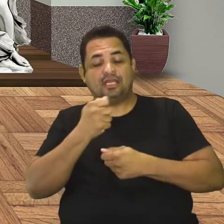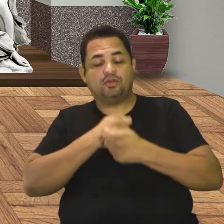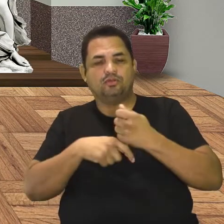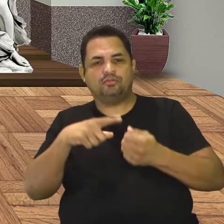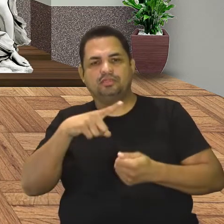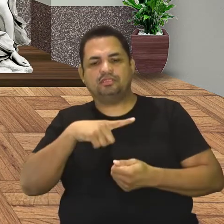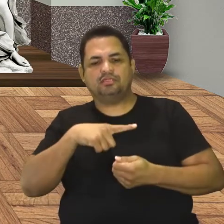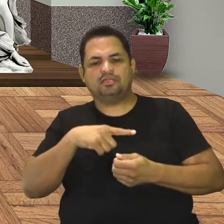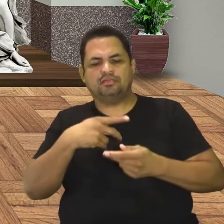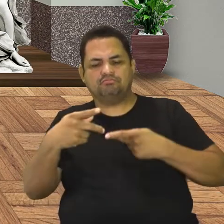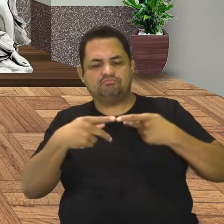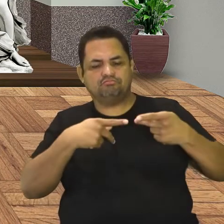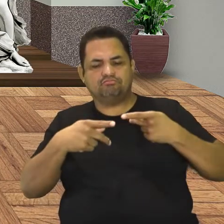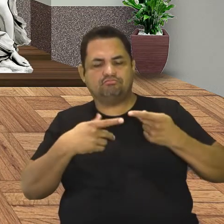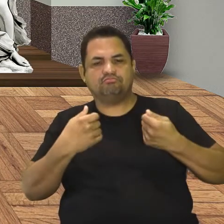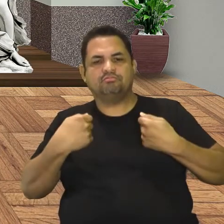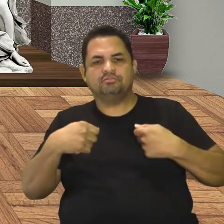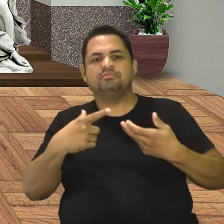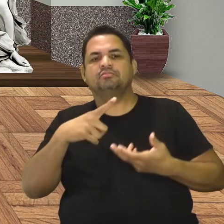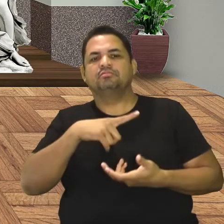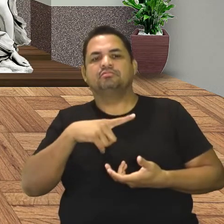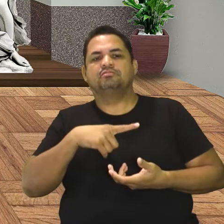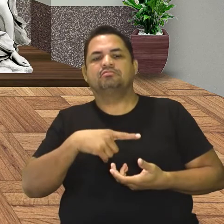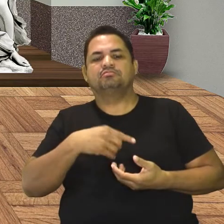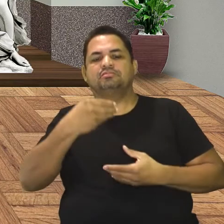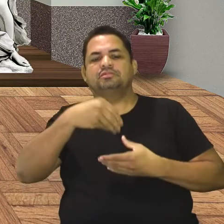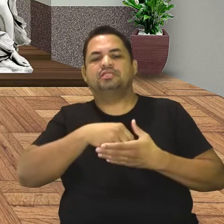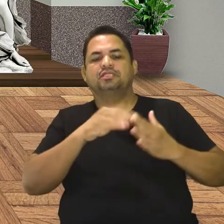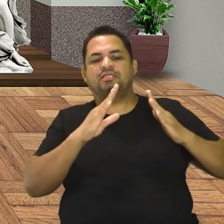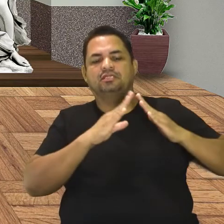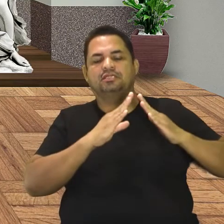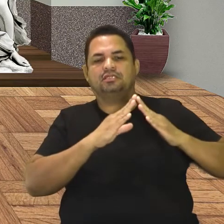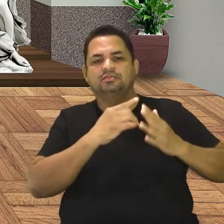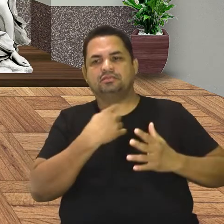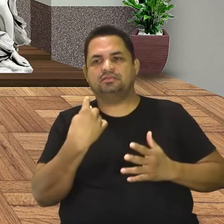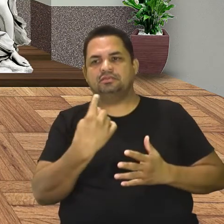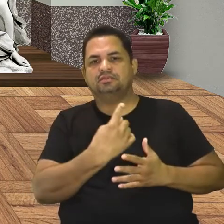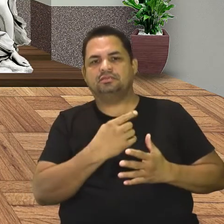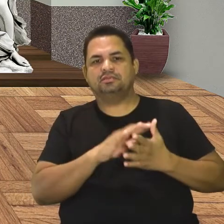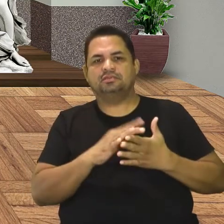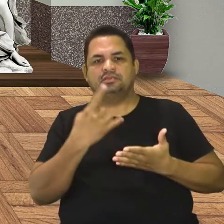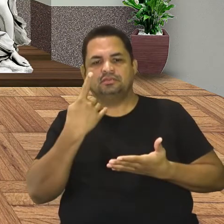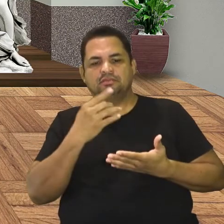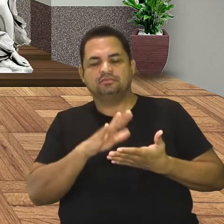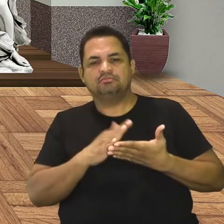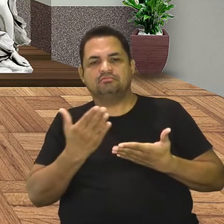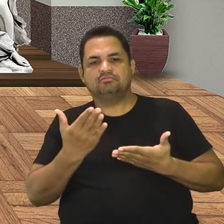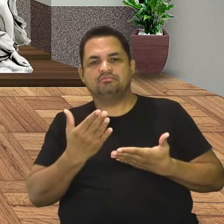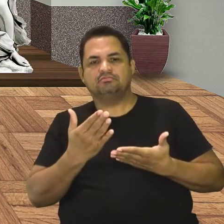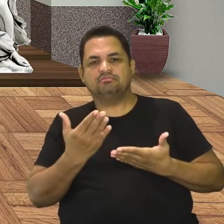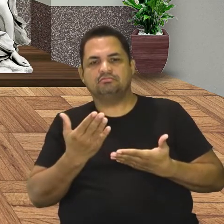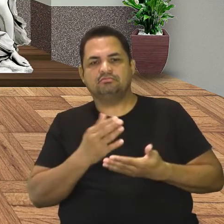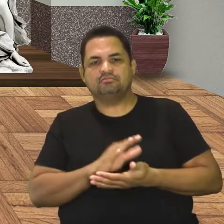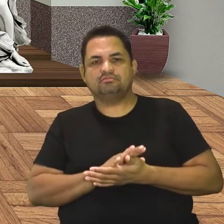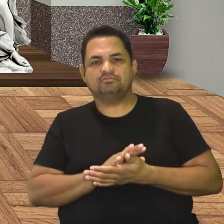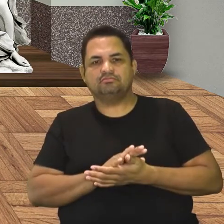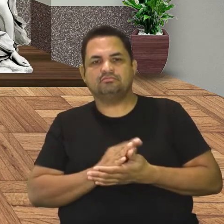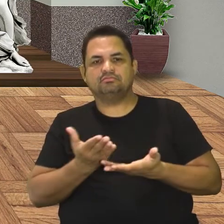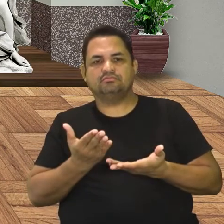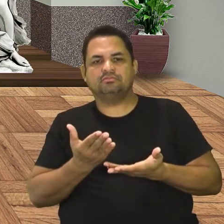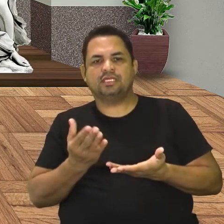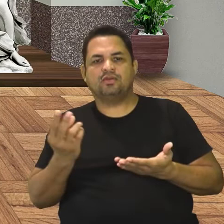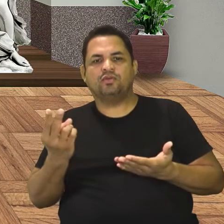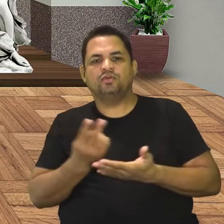Dentro da nossa casa, gente, se não tiver planejamento, a gente fica à mercê de